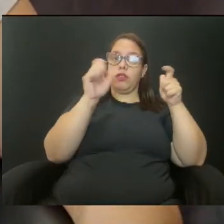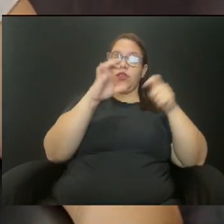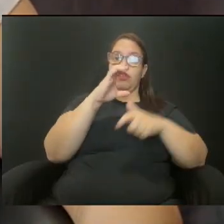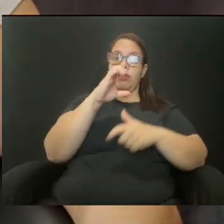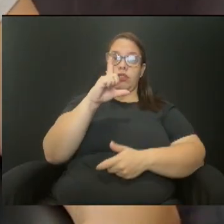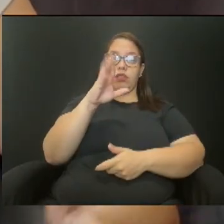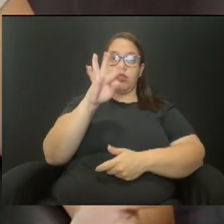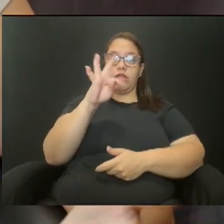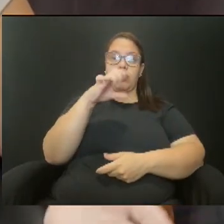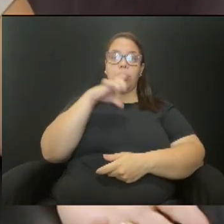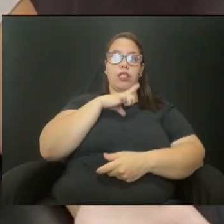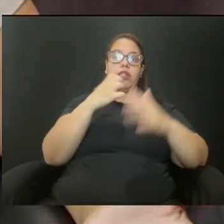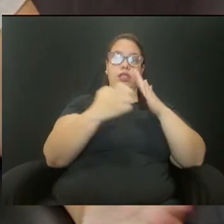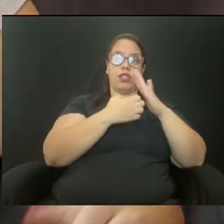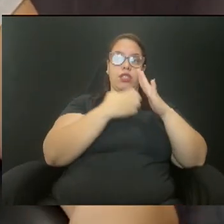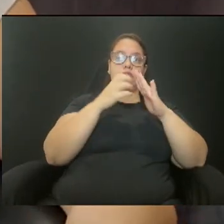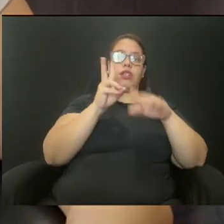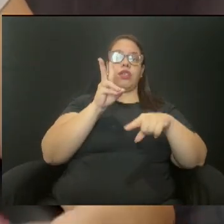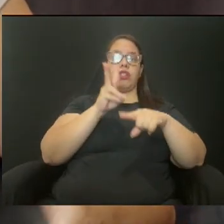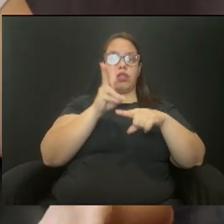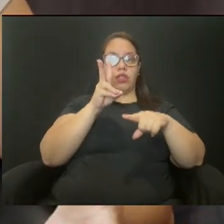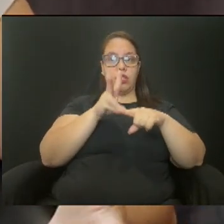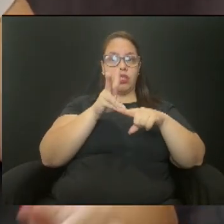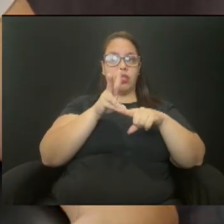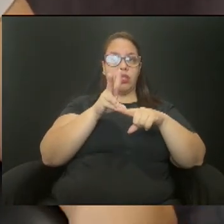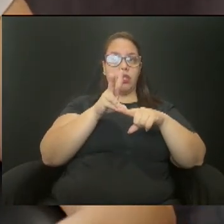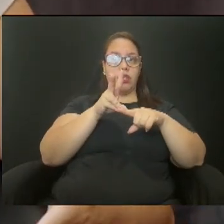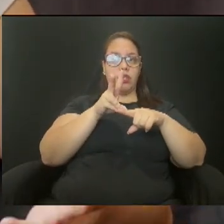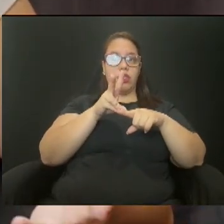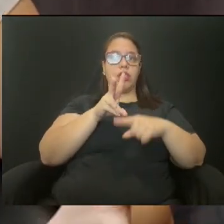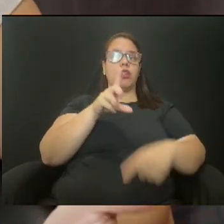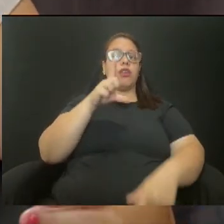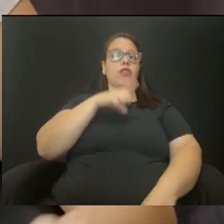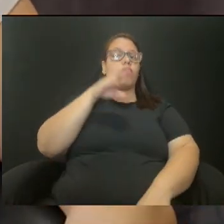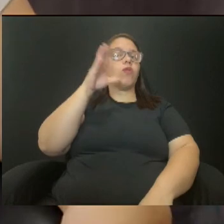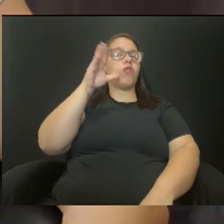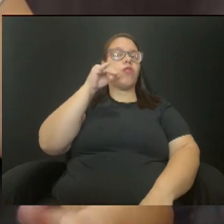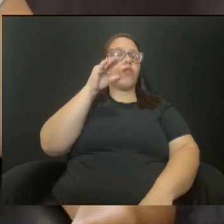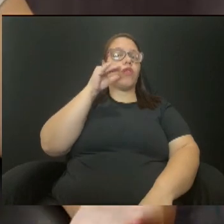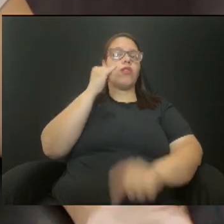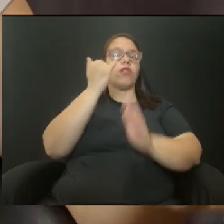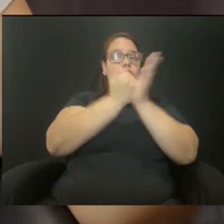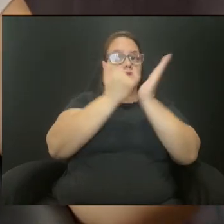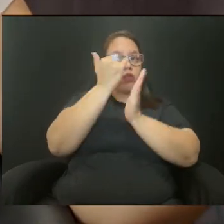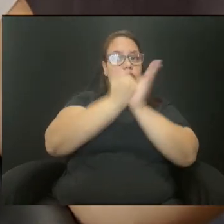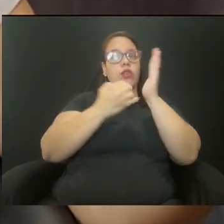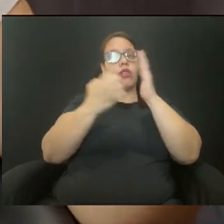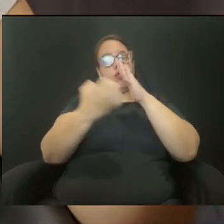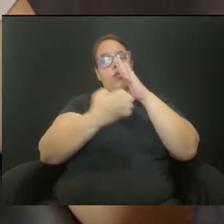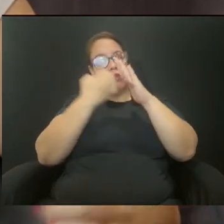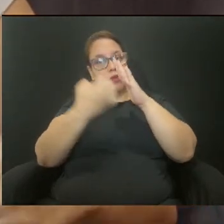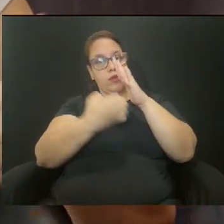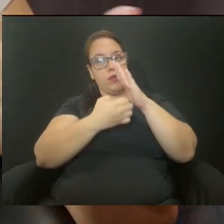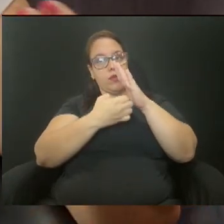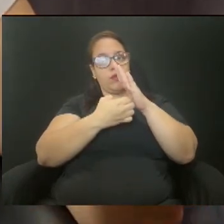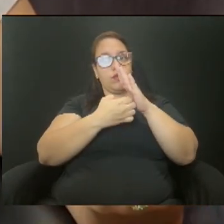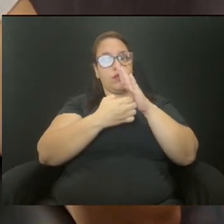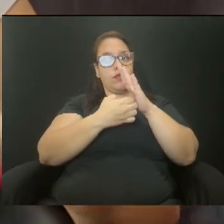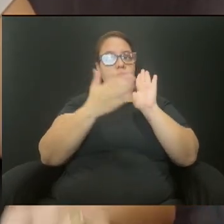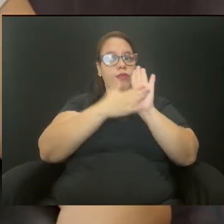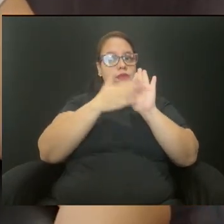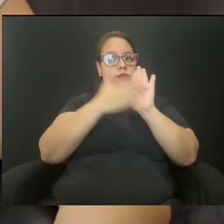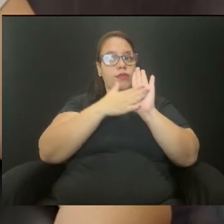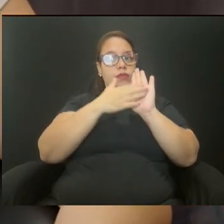você cuida, provavelmente talvez você vai ter um funcionário, tem a parte tributária, a parte empresarial, a parte burocrática de ter um CNPJ, de